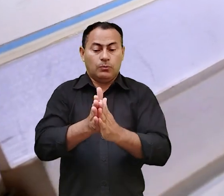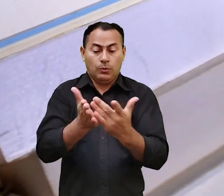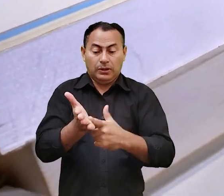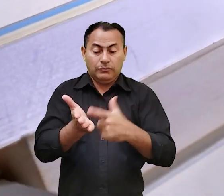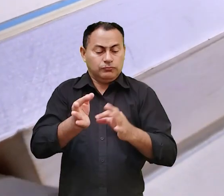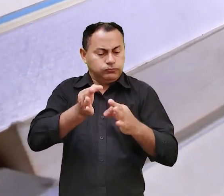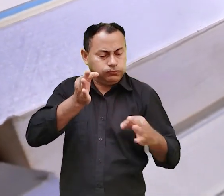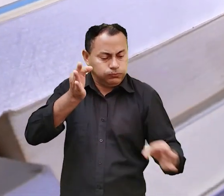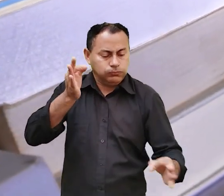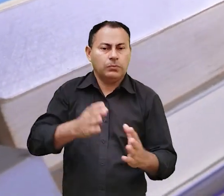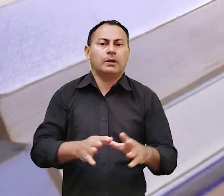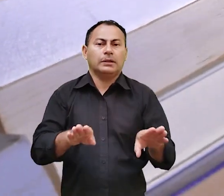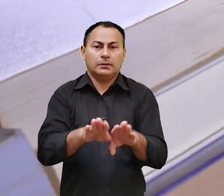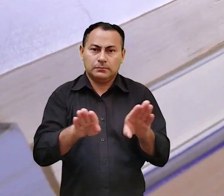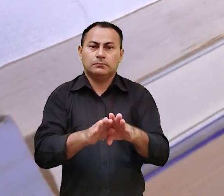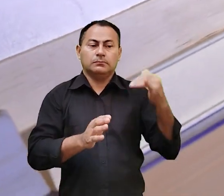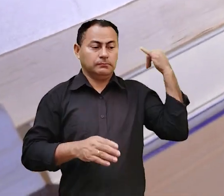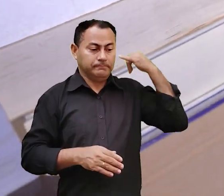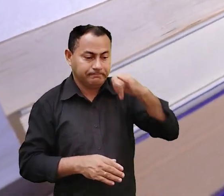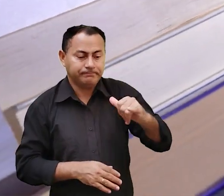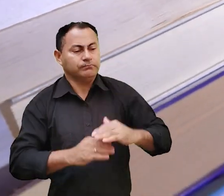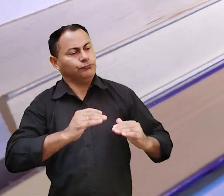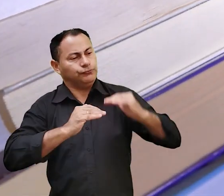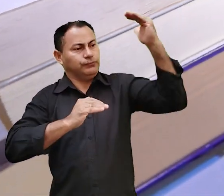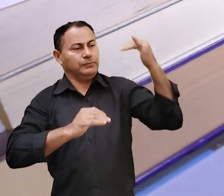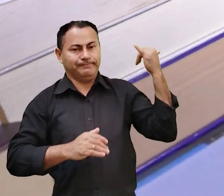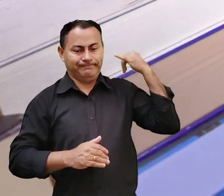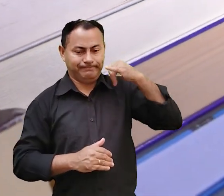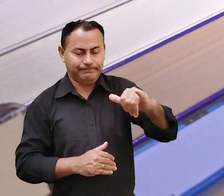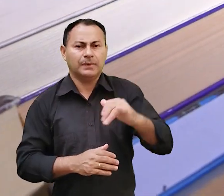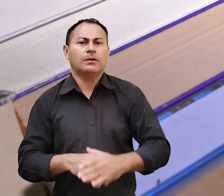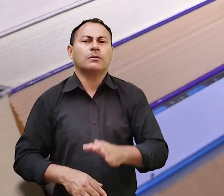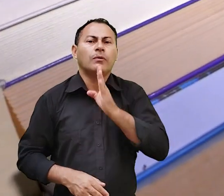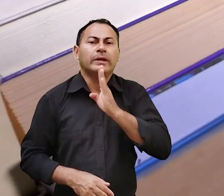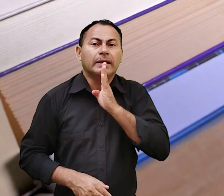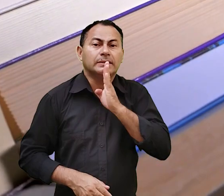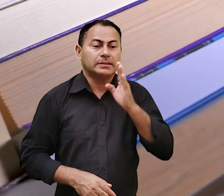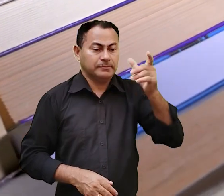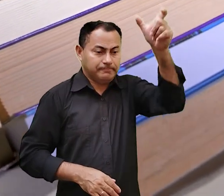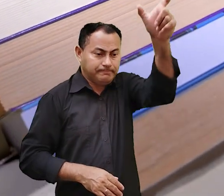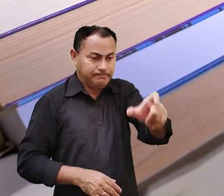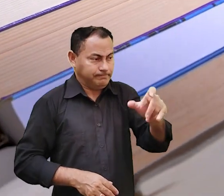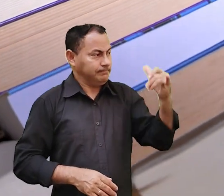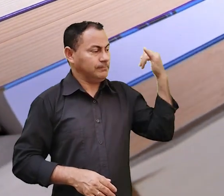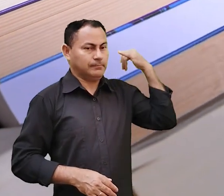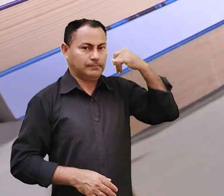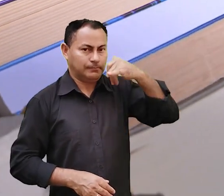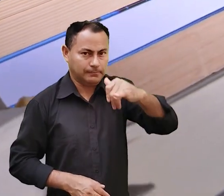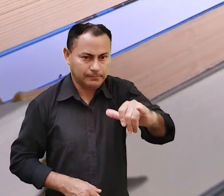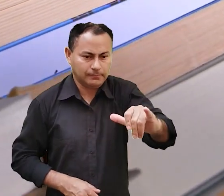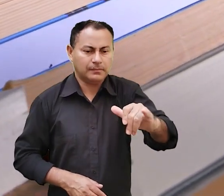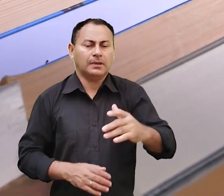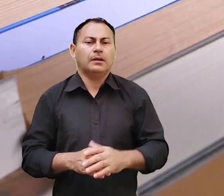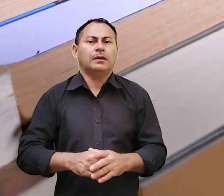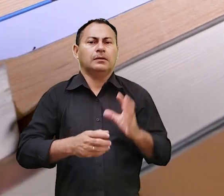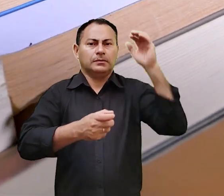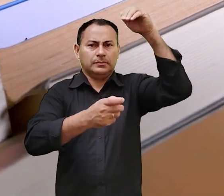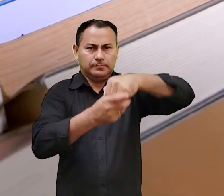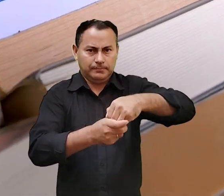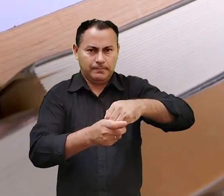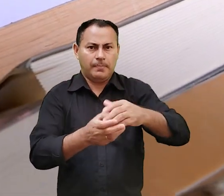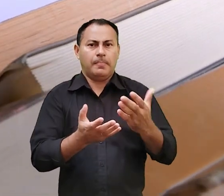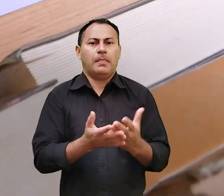também porque ele foi o profeta dos profetas. Quando você conhece esses profetas, precisa entender o cenário histórico no qual eles